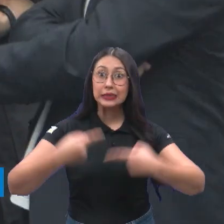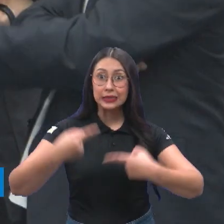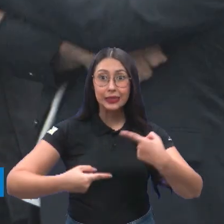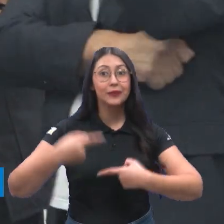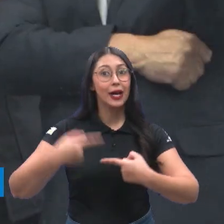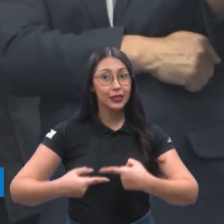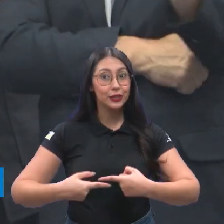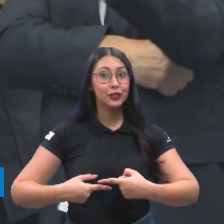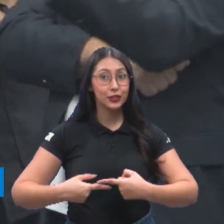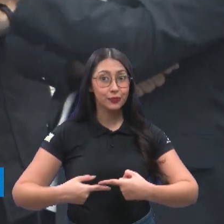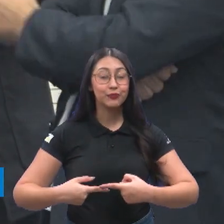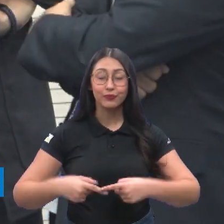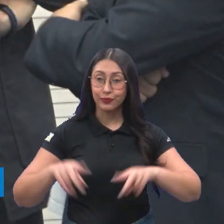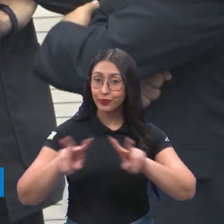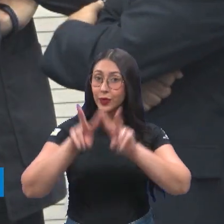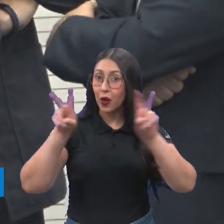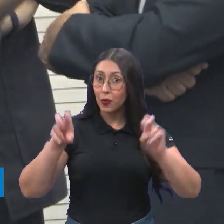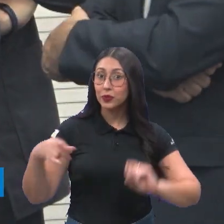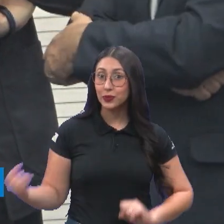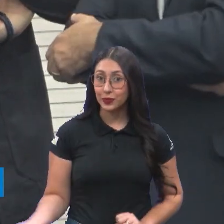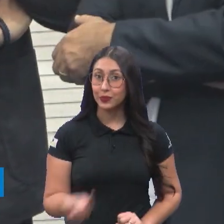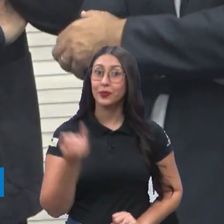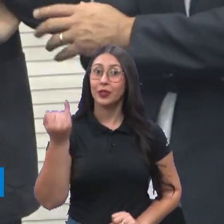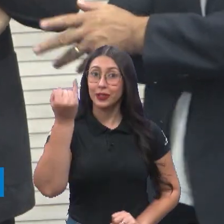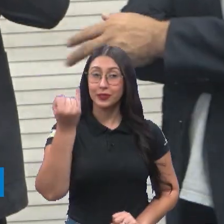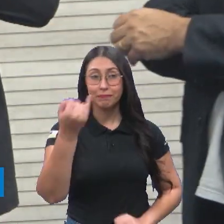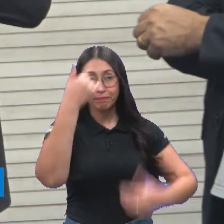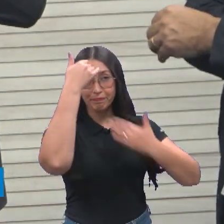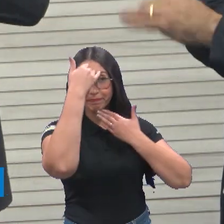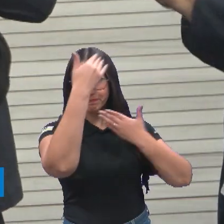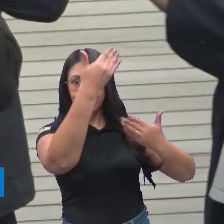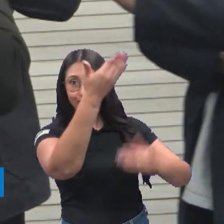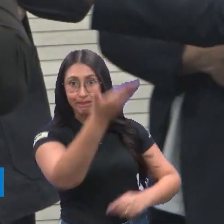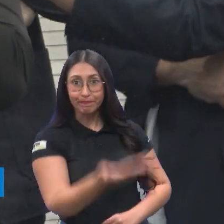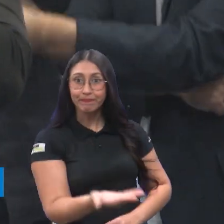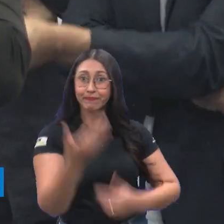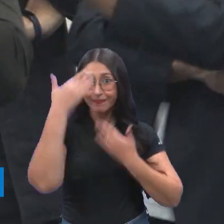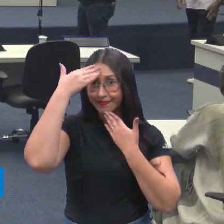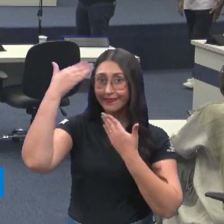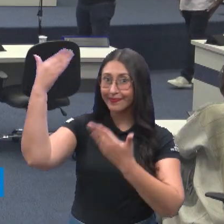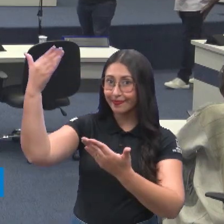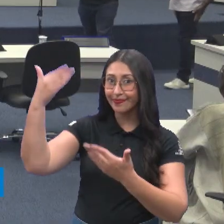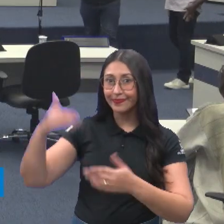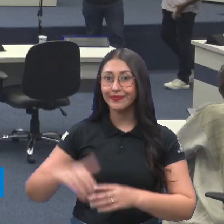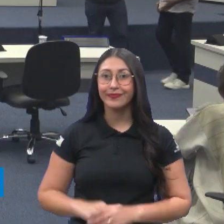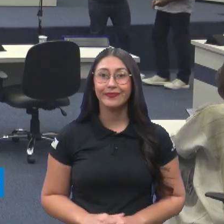assunto bastante importante que tem o nosso apoio. Obrigado, Elvis. Obrigado, presidente.